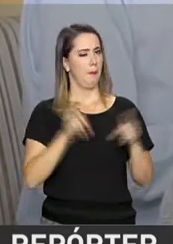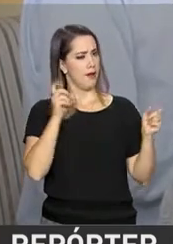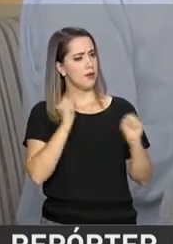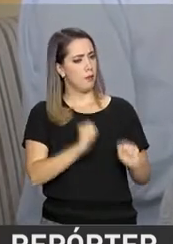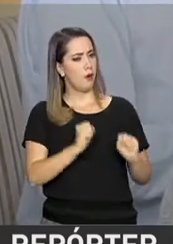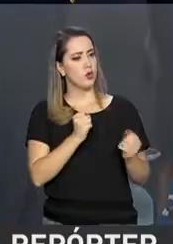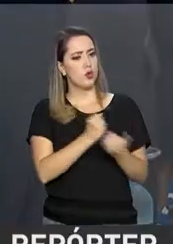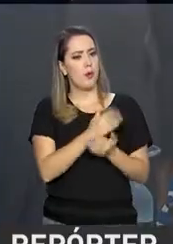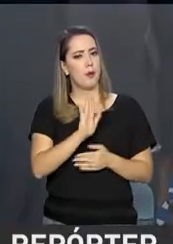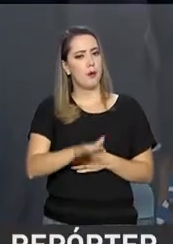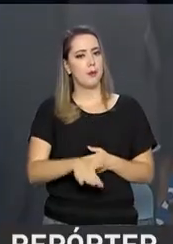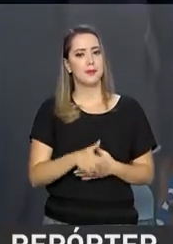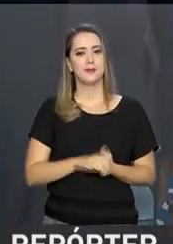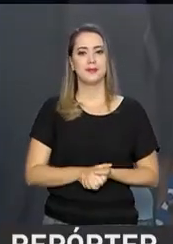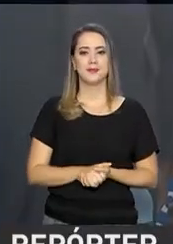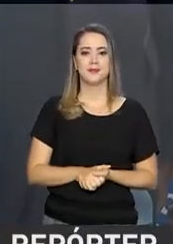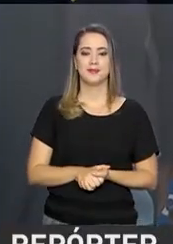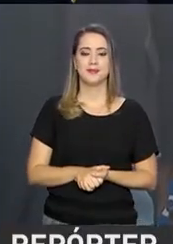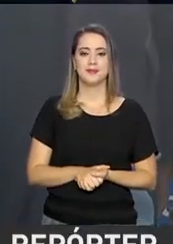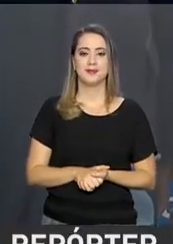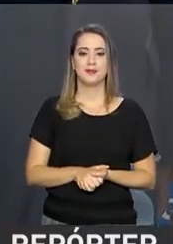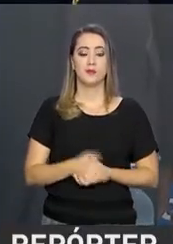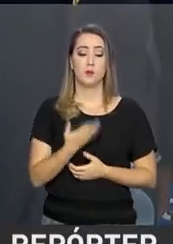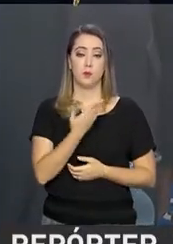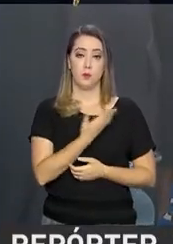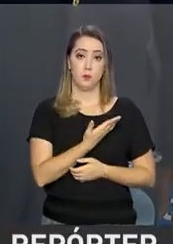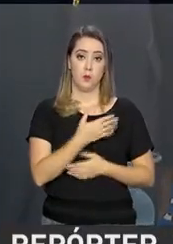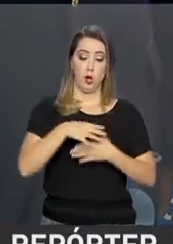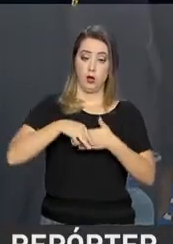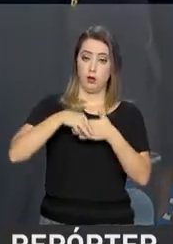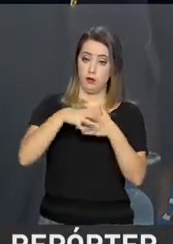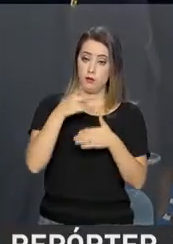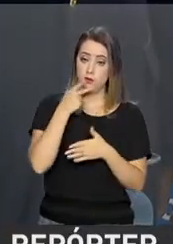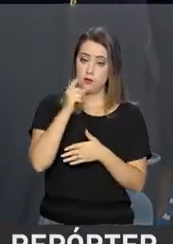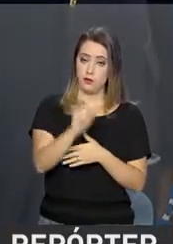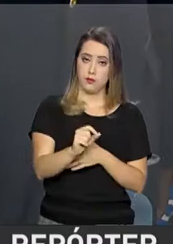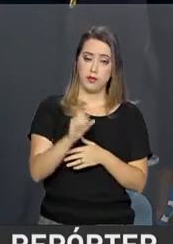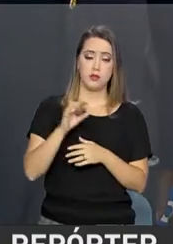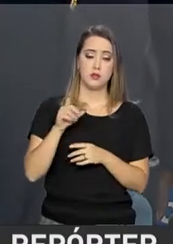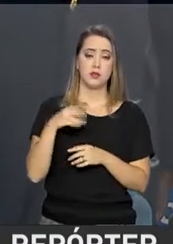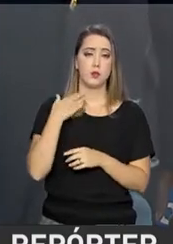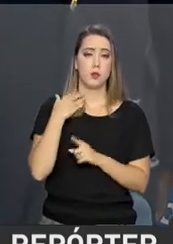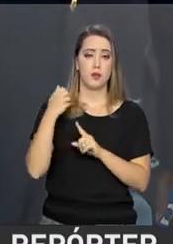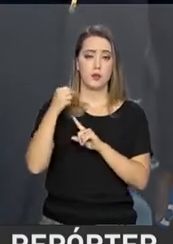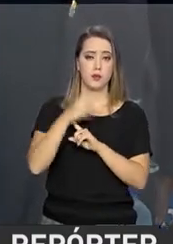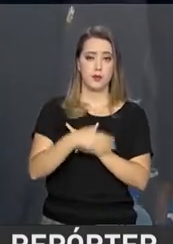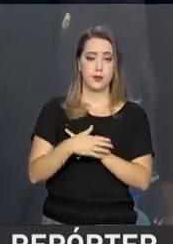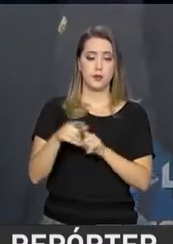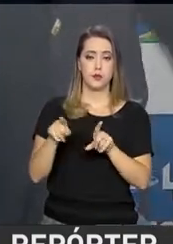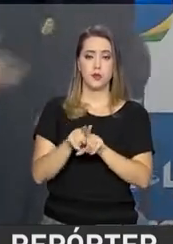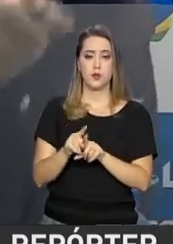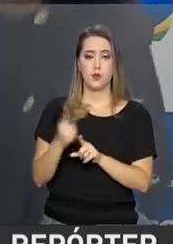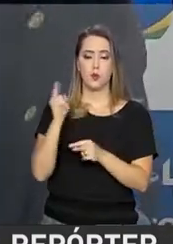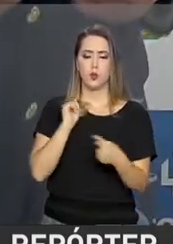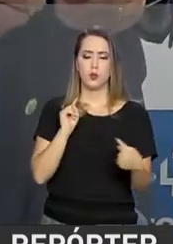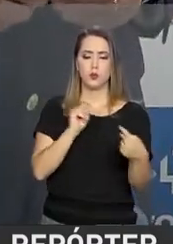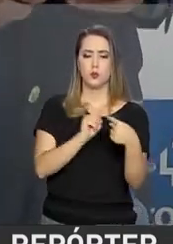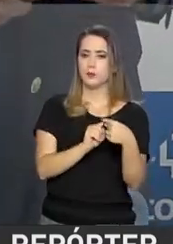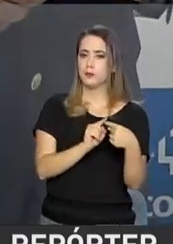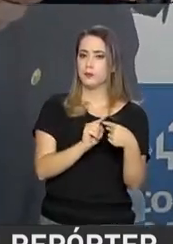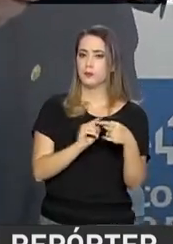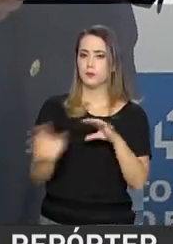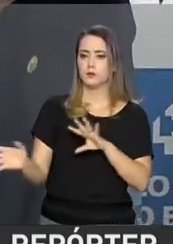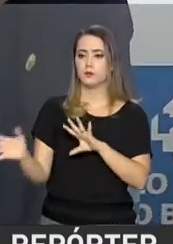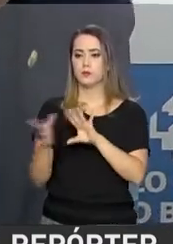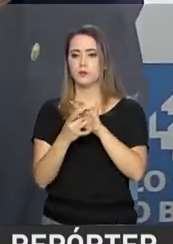baratinho de acordo com o diretor de relações institucionais e cidadania do banco central um dos objetivos da